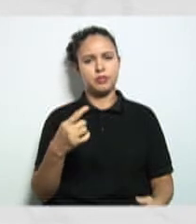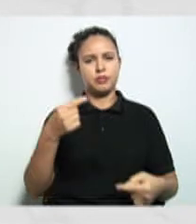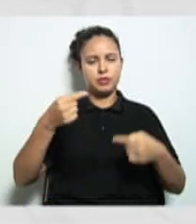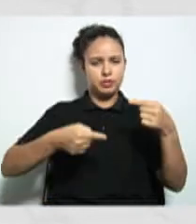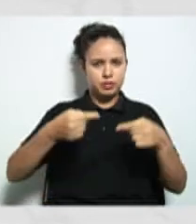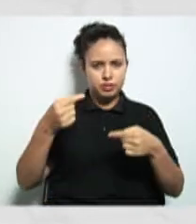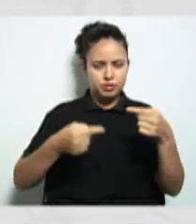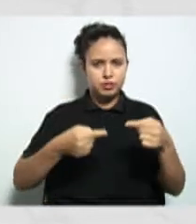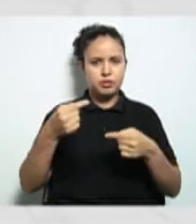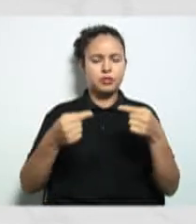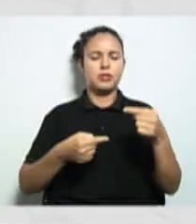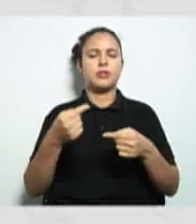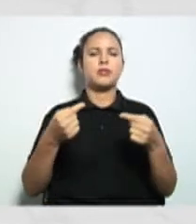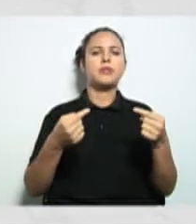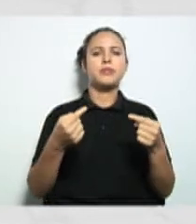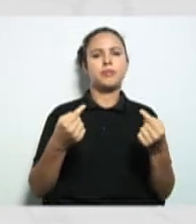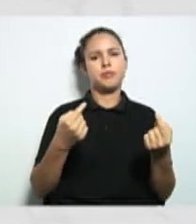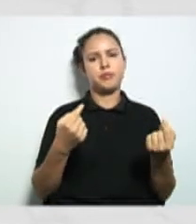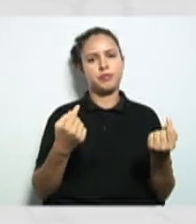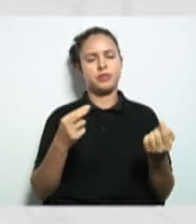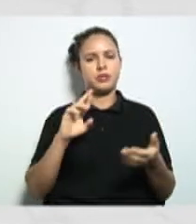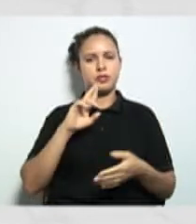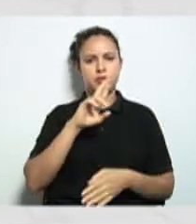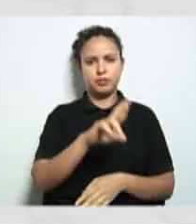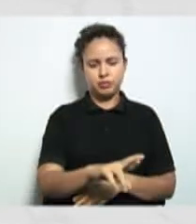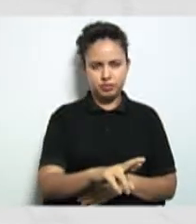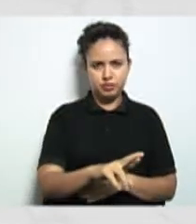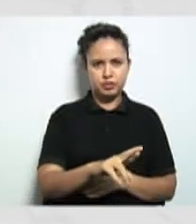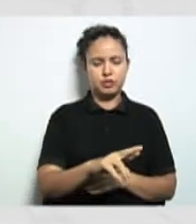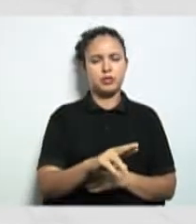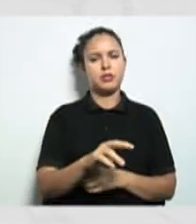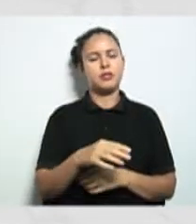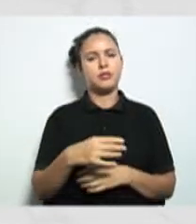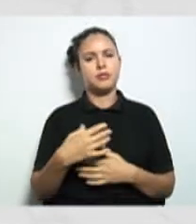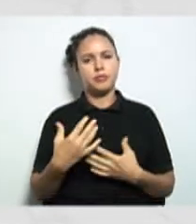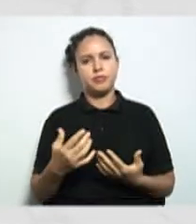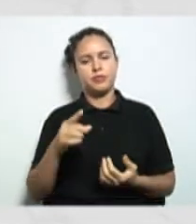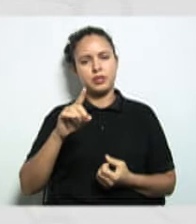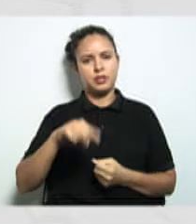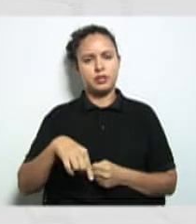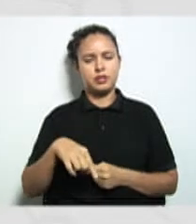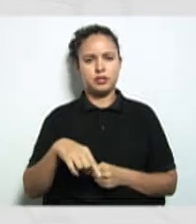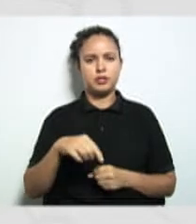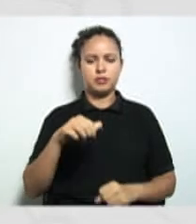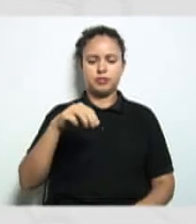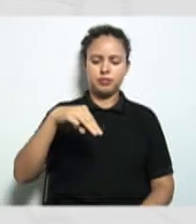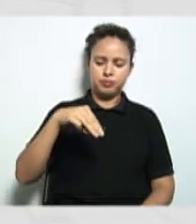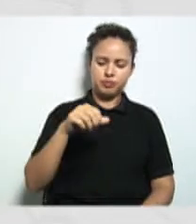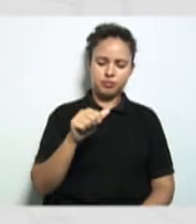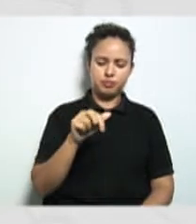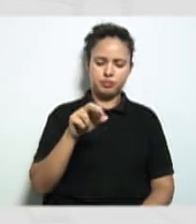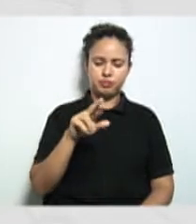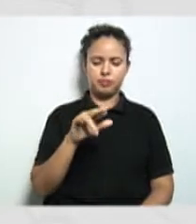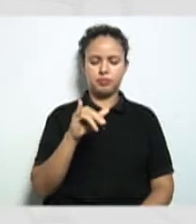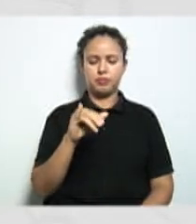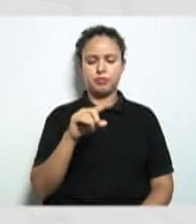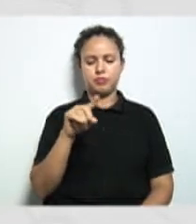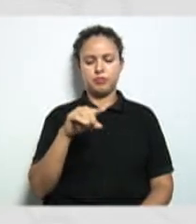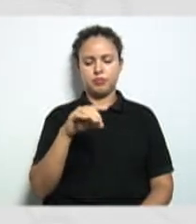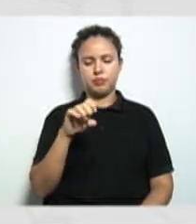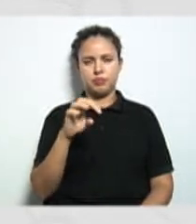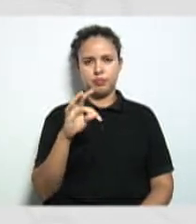desenvolvimento, conclusão e referências. E a participação lá da Marisete, né, comentando